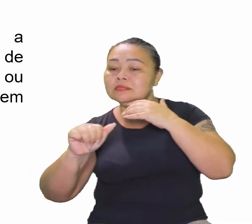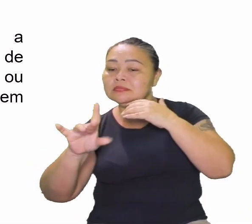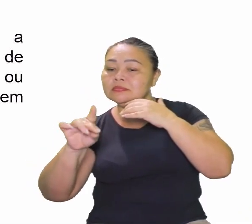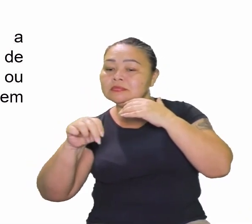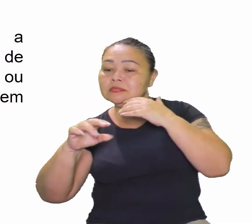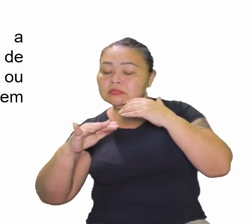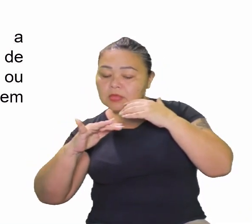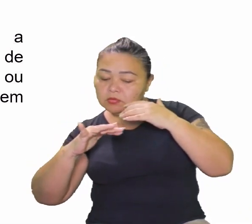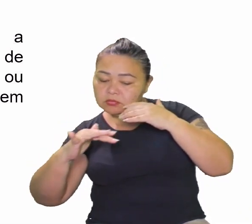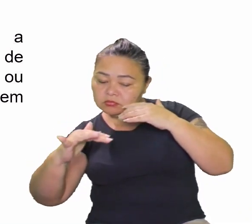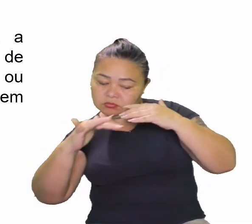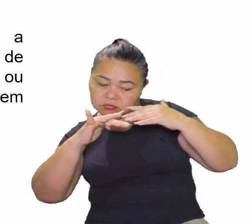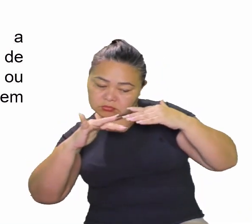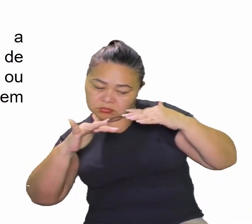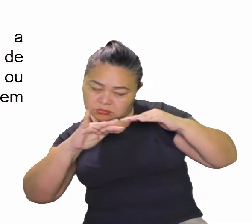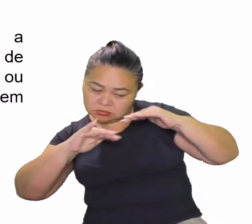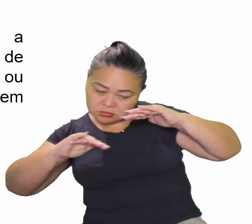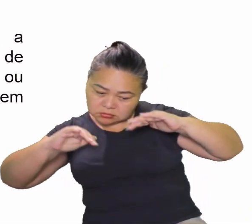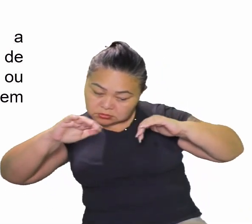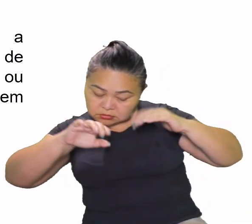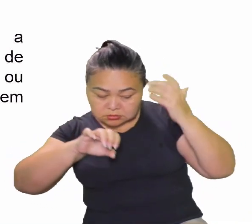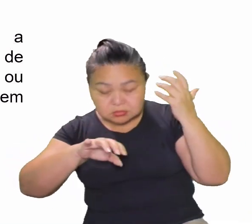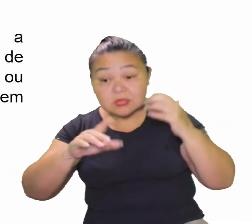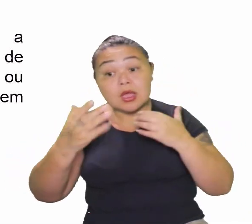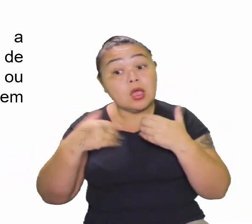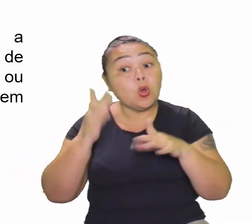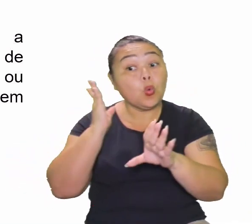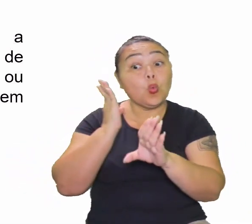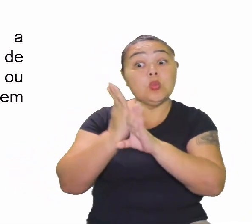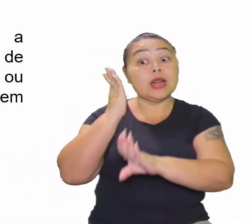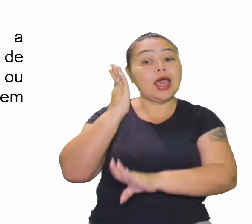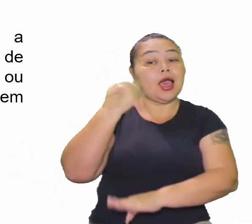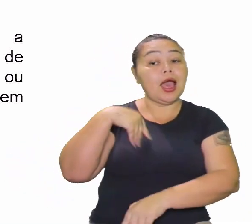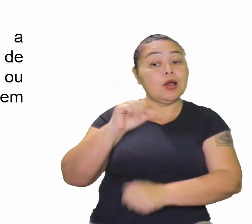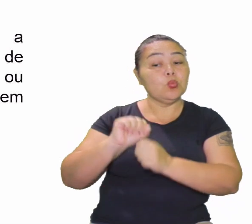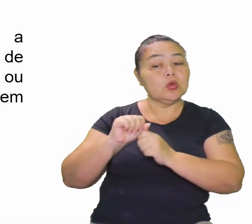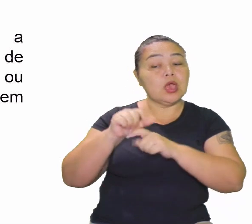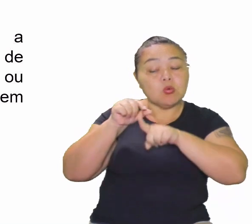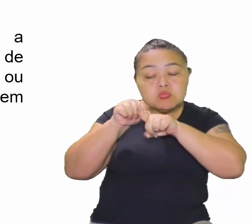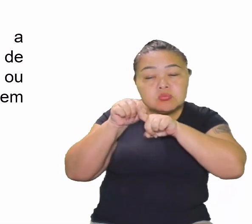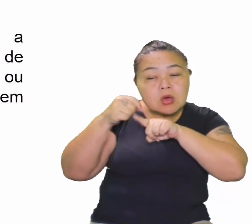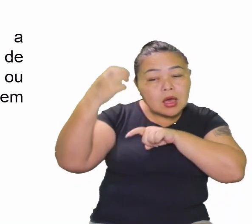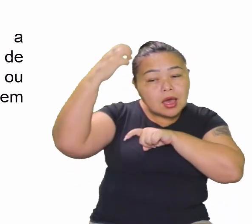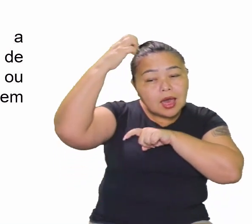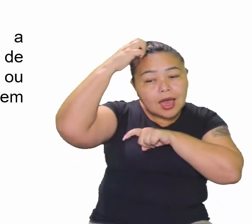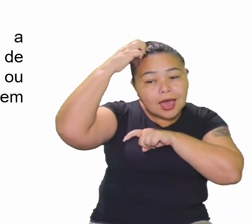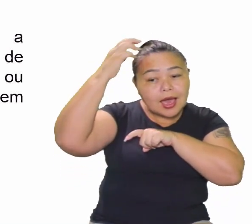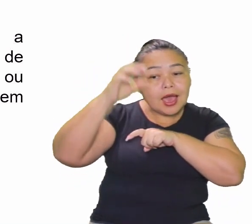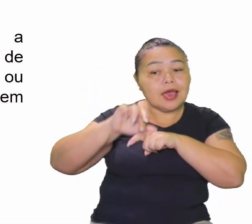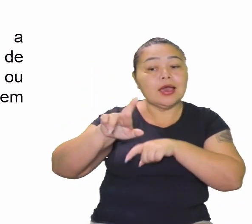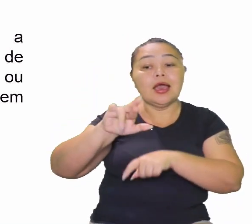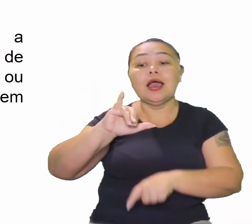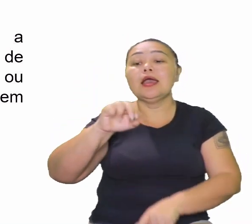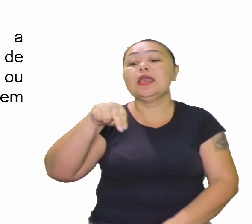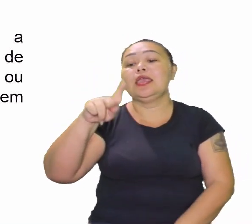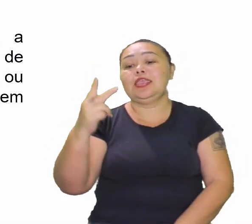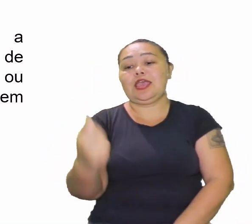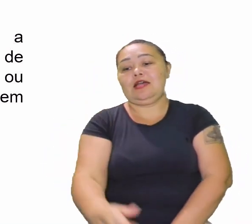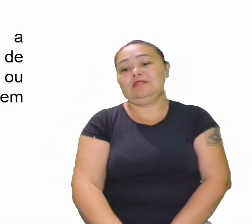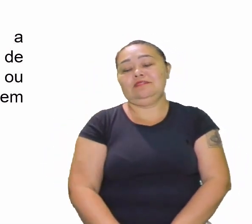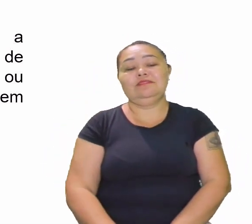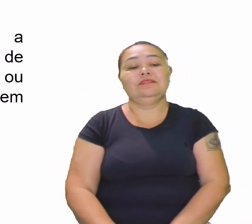essa identificação da rainha, tá? No controle cultural, a gente falou sobre o plantio de